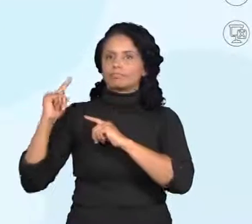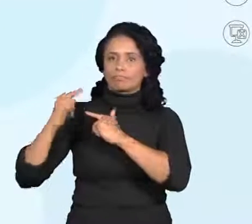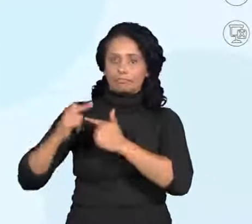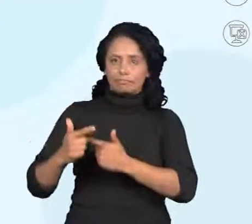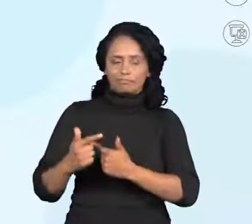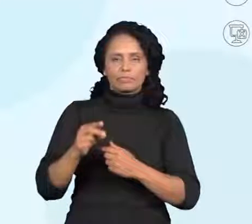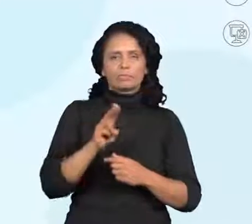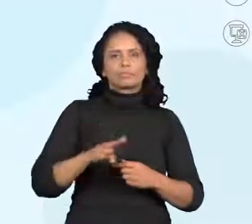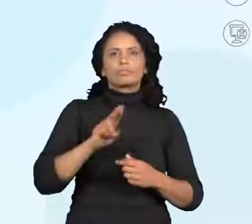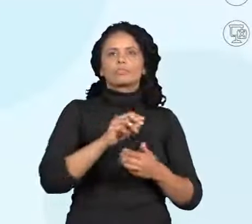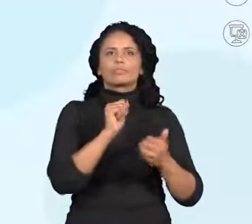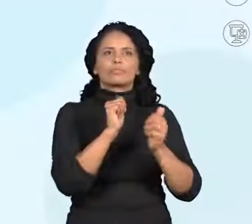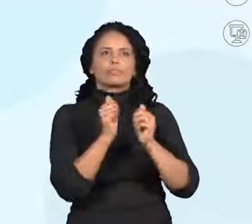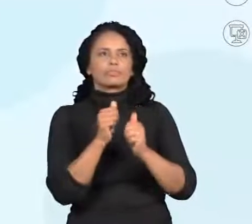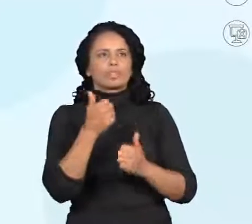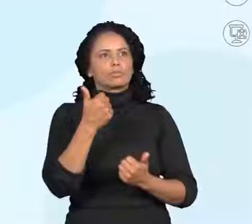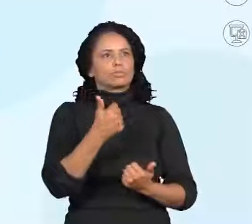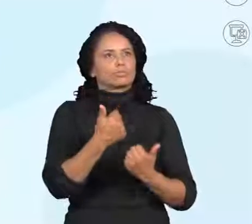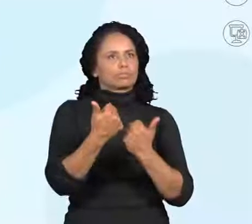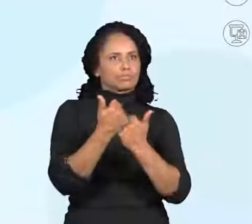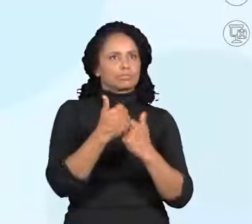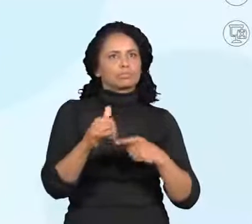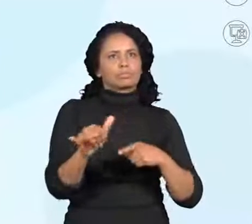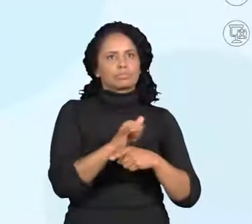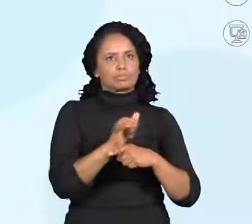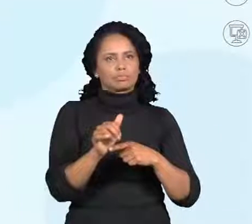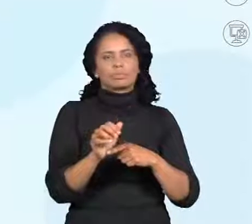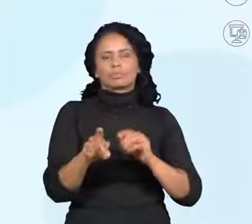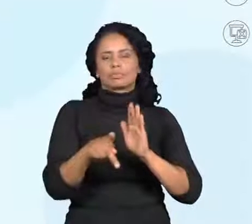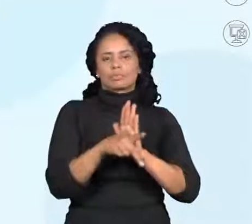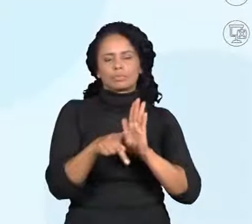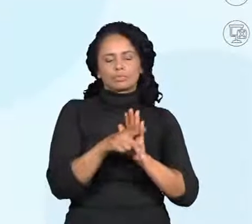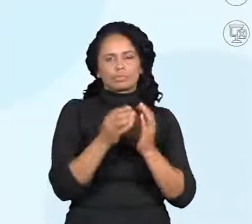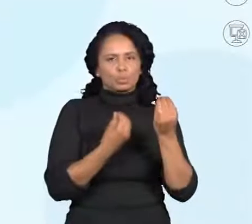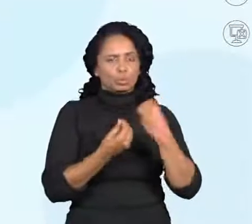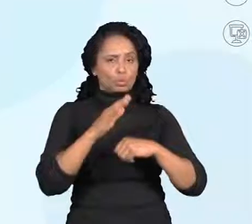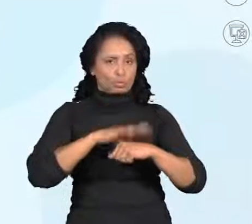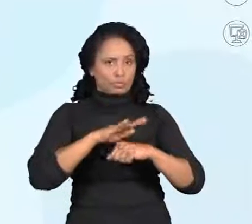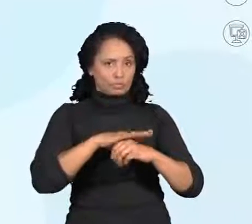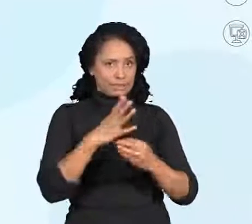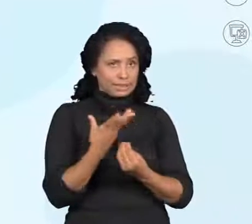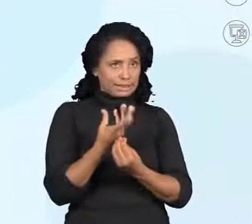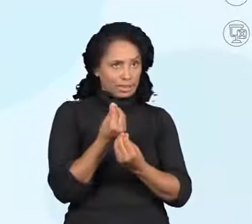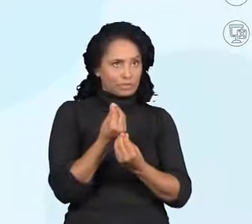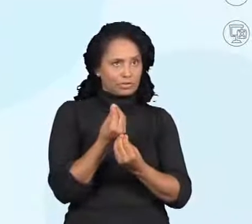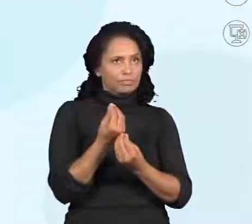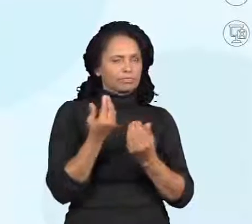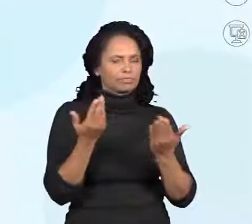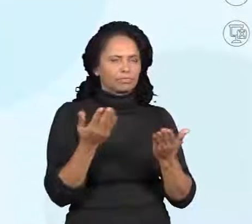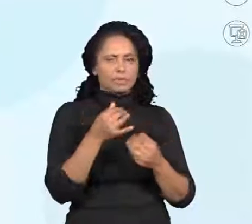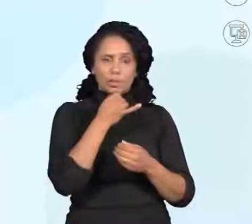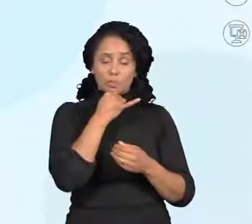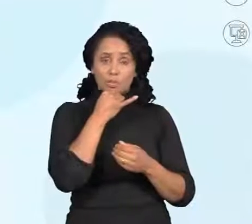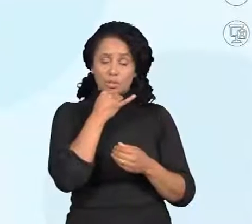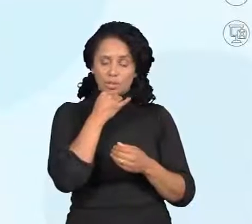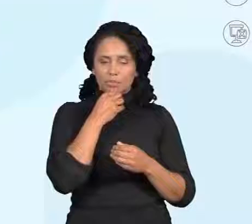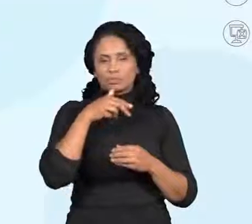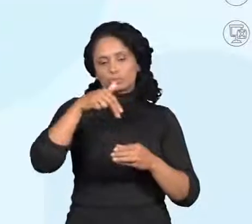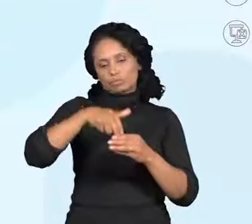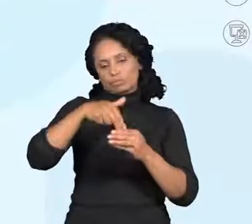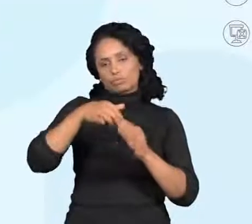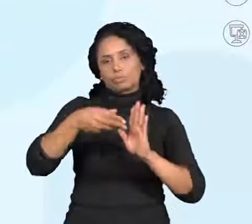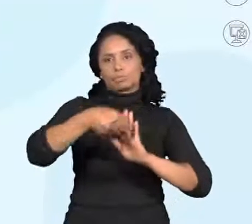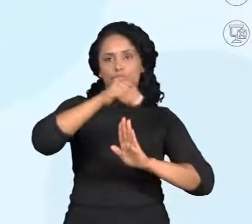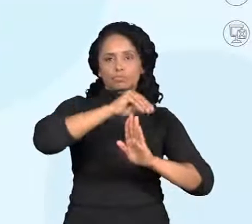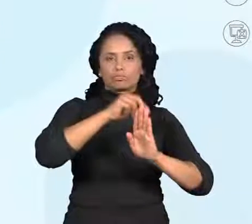técnicas tradicionalmente utilizadas na configuração de uma produção artística. Que é, no caso, uma pintura, por exemplo. Se a gente